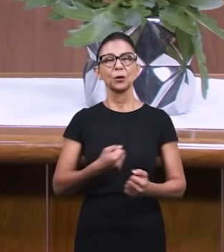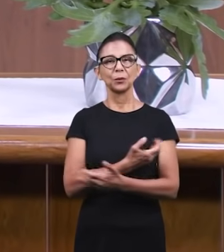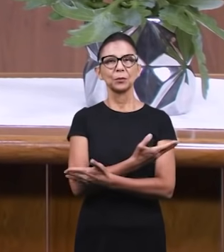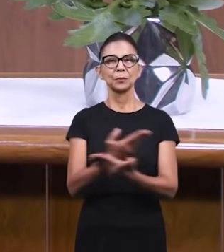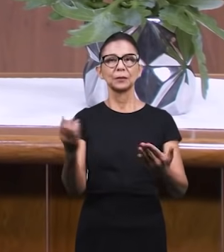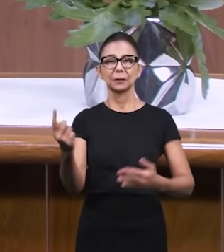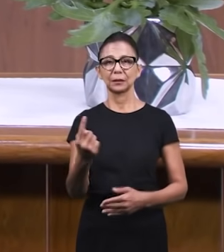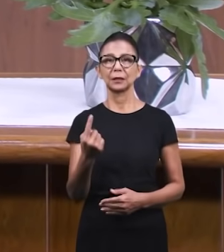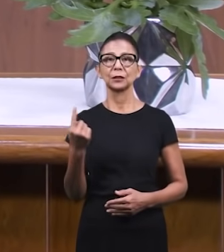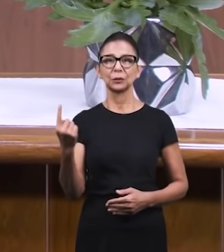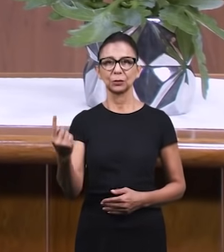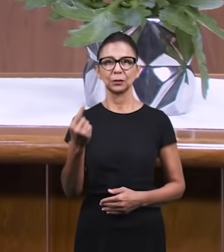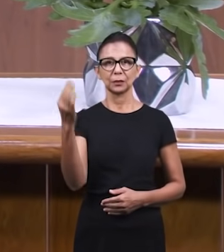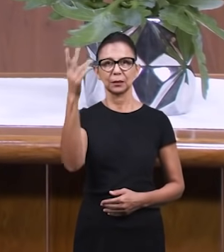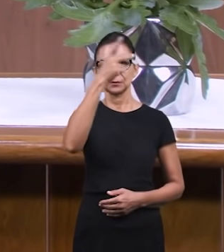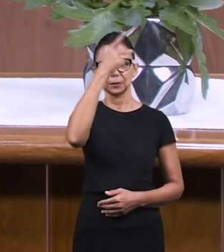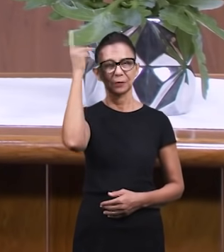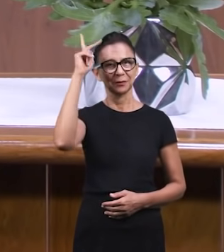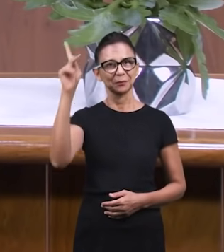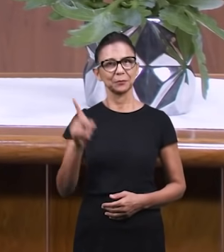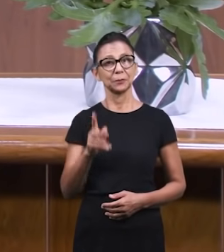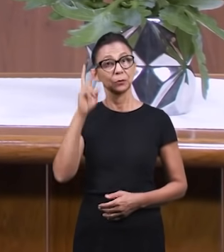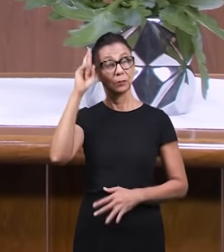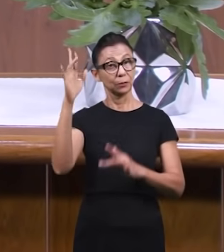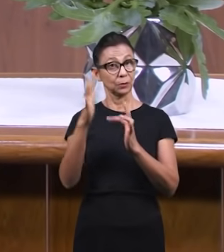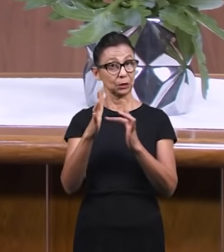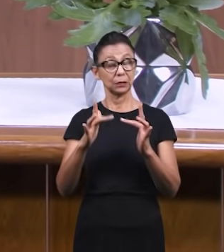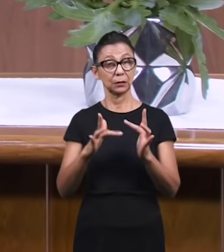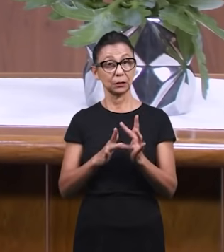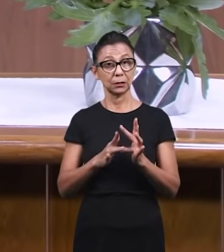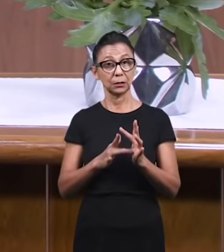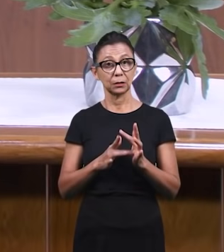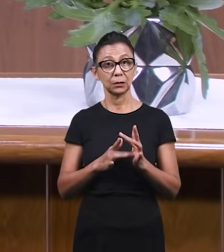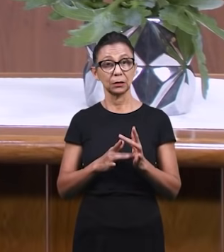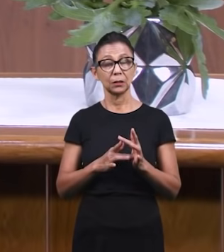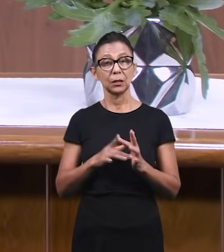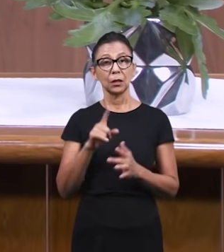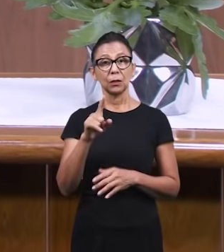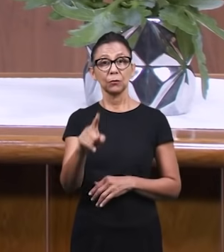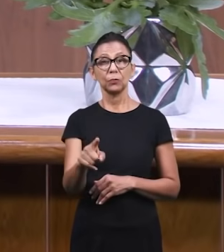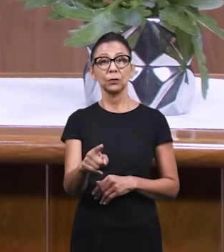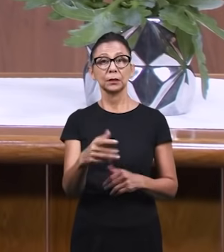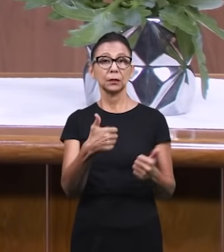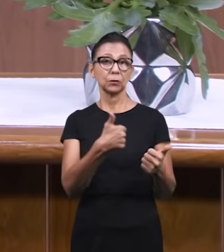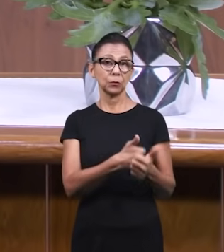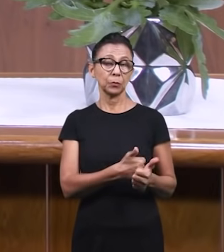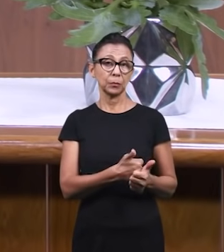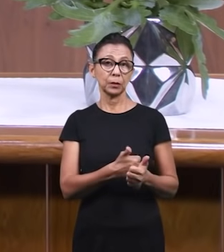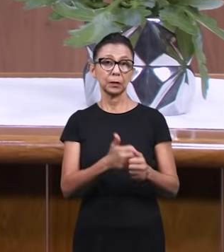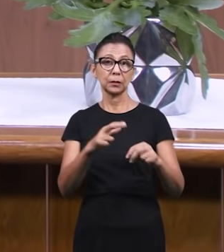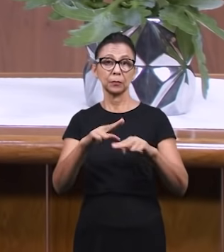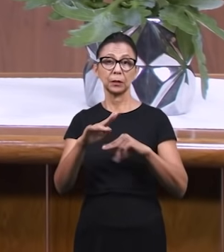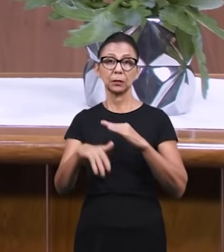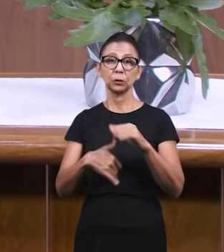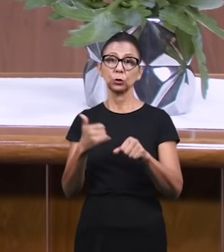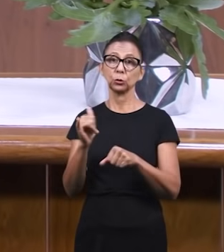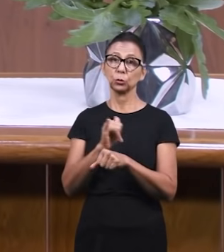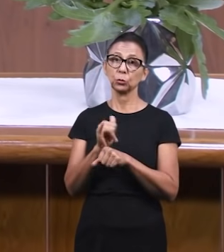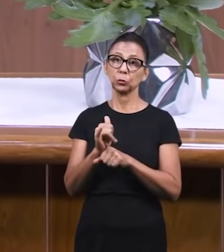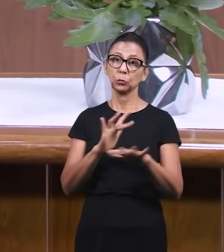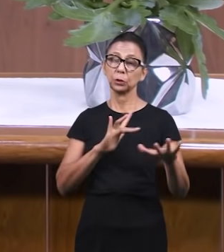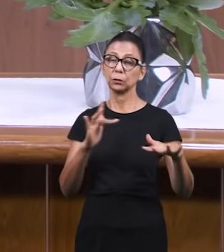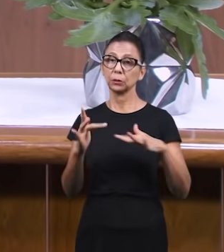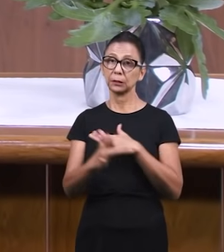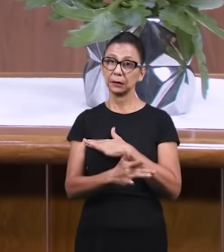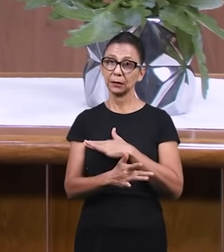Nós cumprimentamos a todos com a paz do Senhor Jesus, você que nos assiste pelo YouTube, pelas redes sociais, que foi o